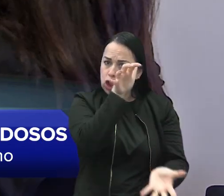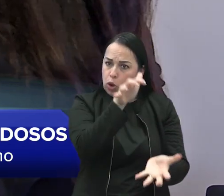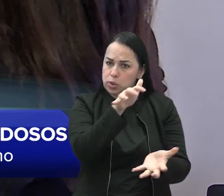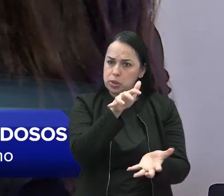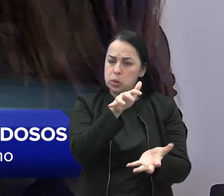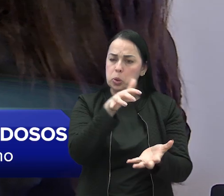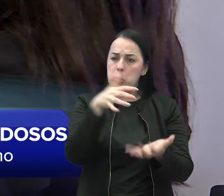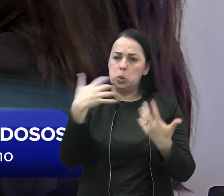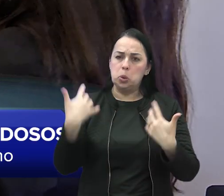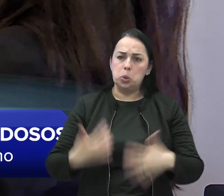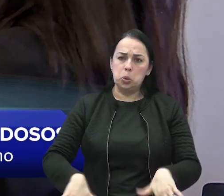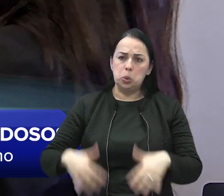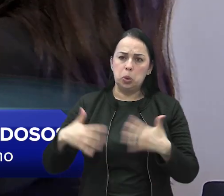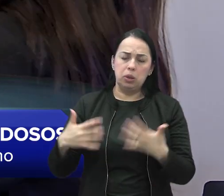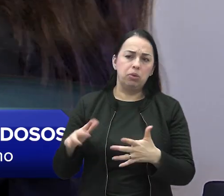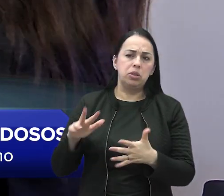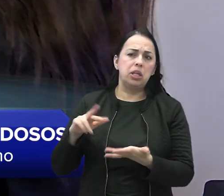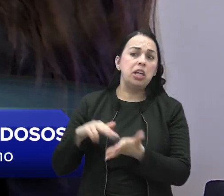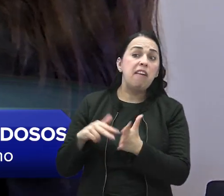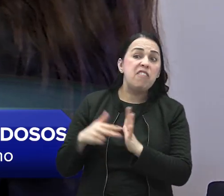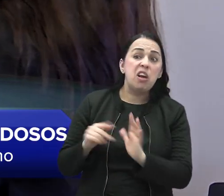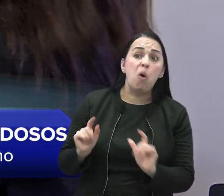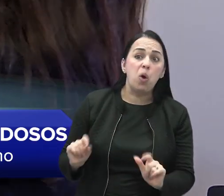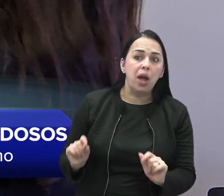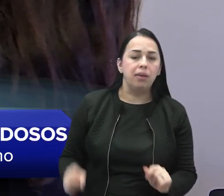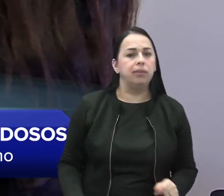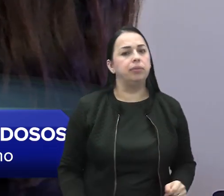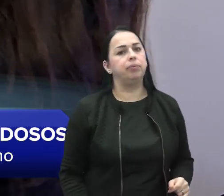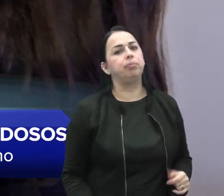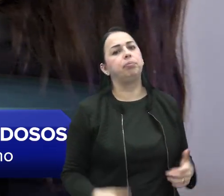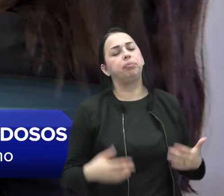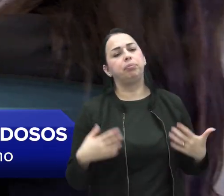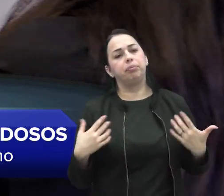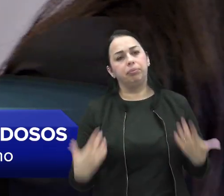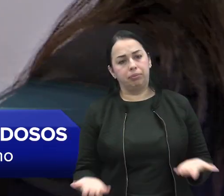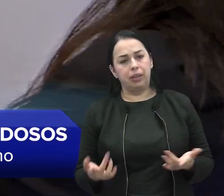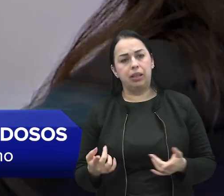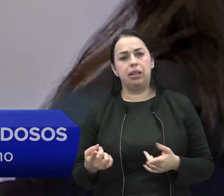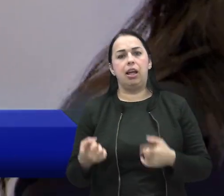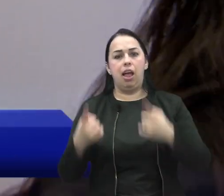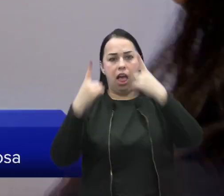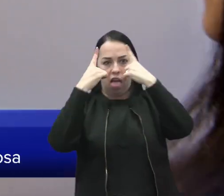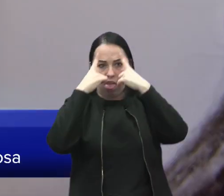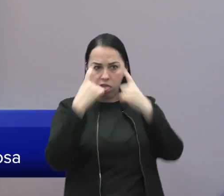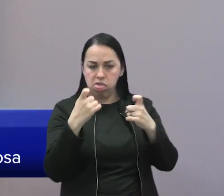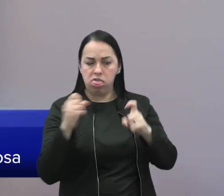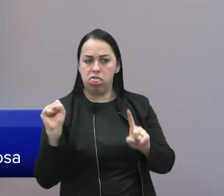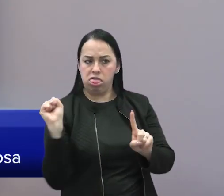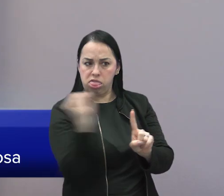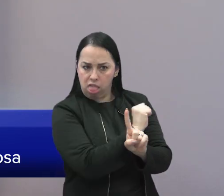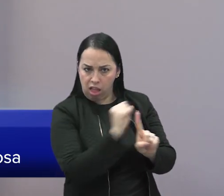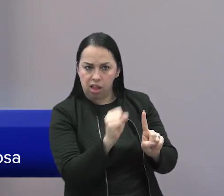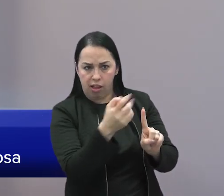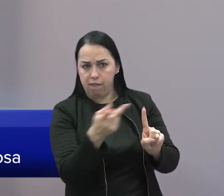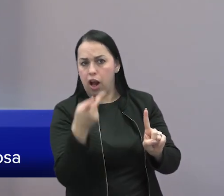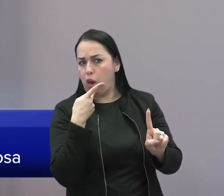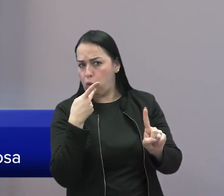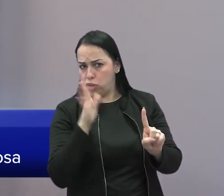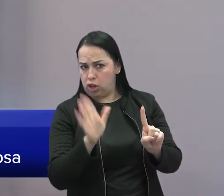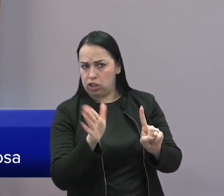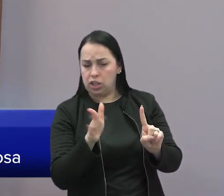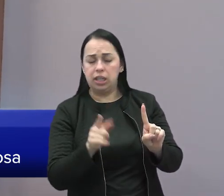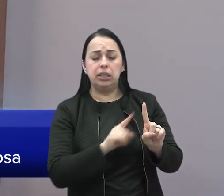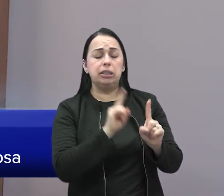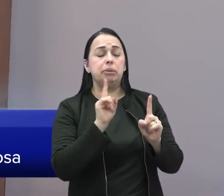termo muito amplo, né? O que de fato configura? Explica pra gente. Além da violência física que você